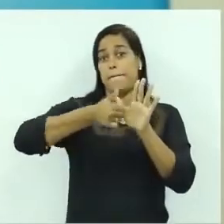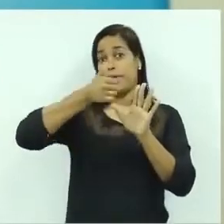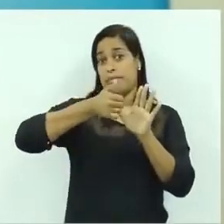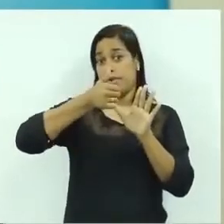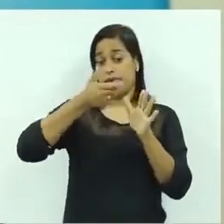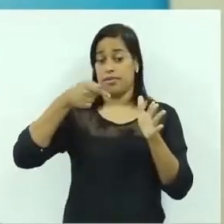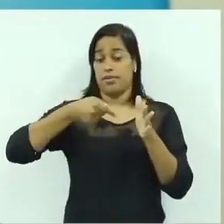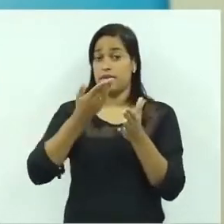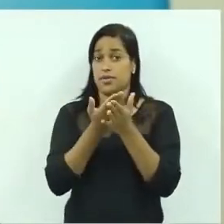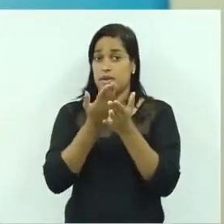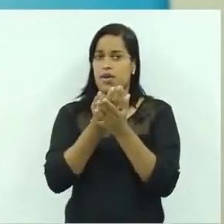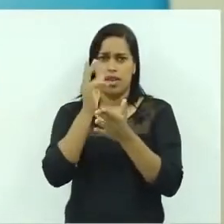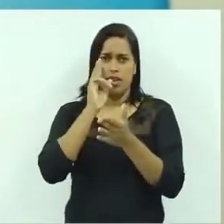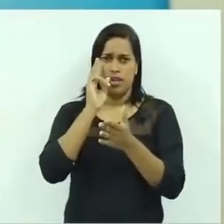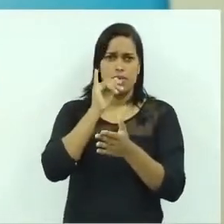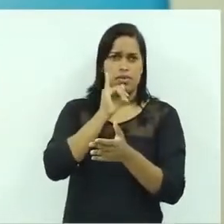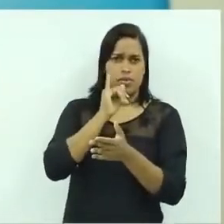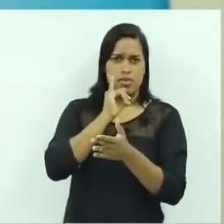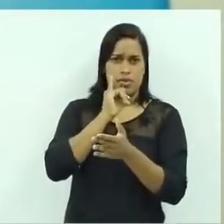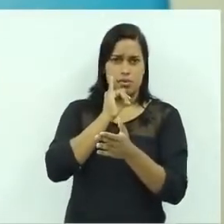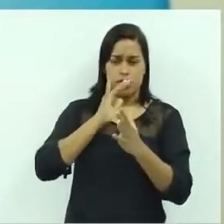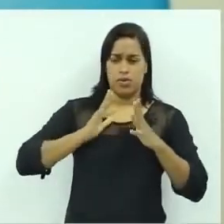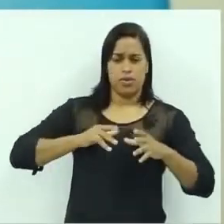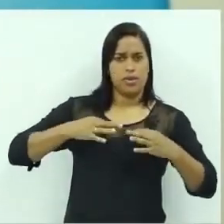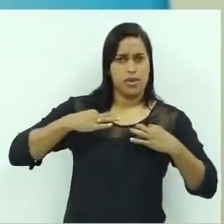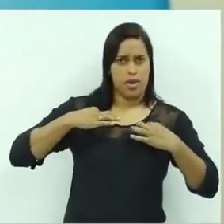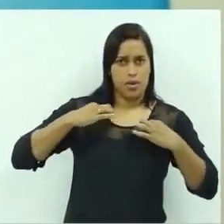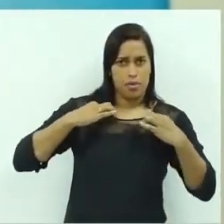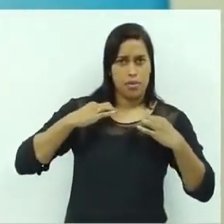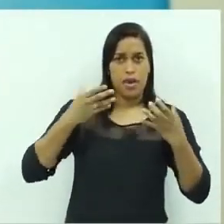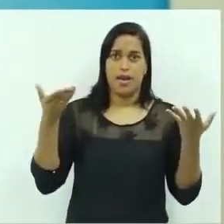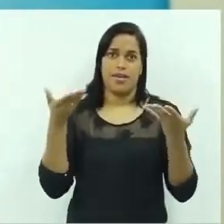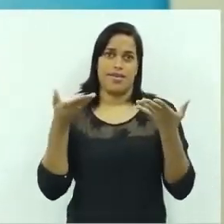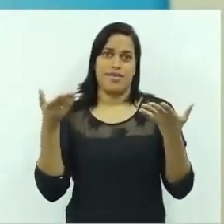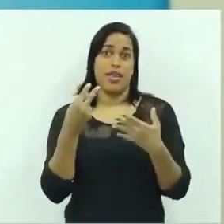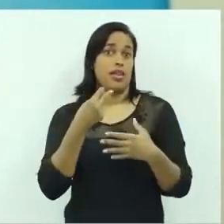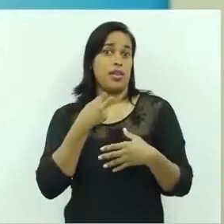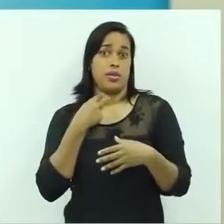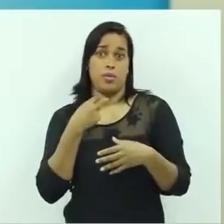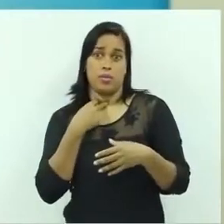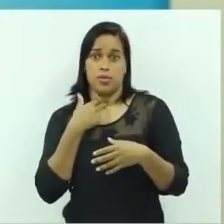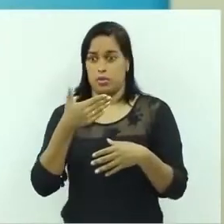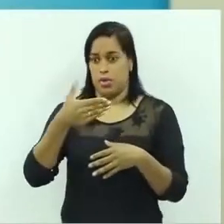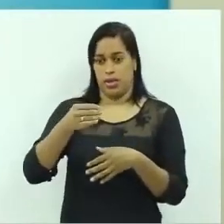parte dessa aula. Lembra do exemplo da lavanderia? Vamos fechar ele agora. A gente não pode